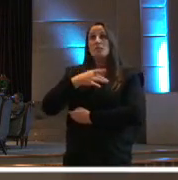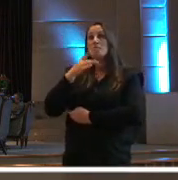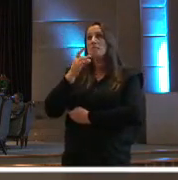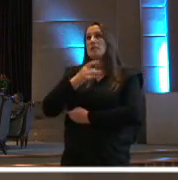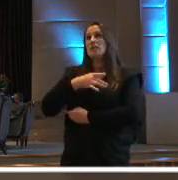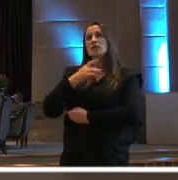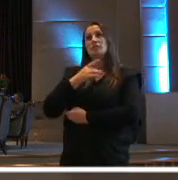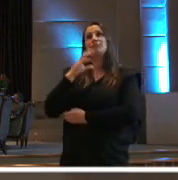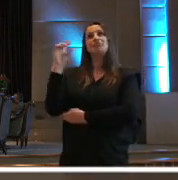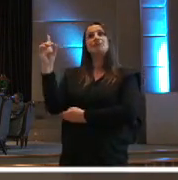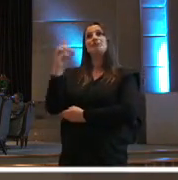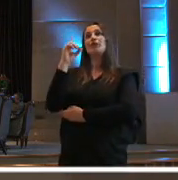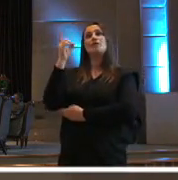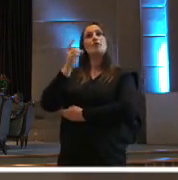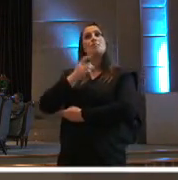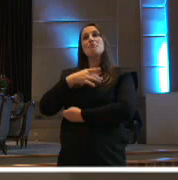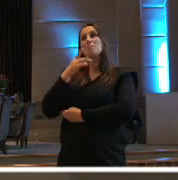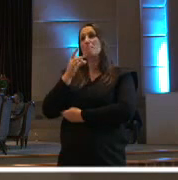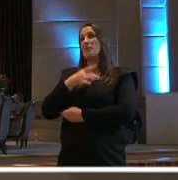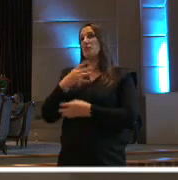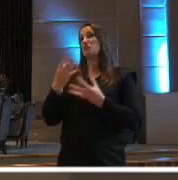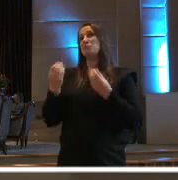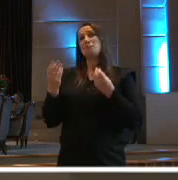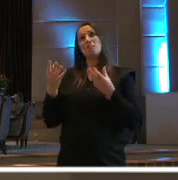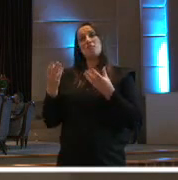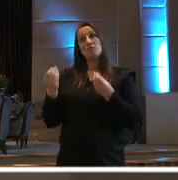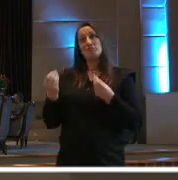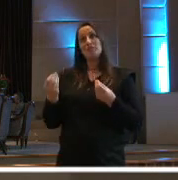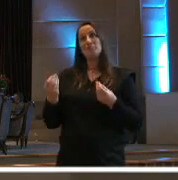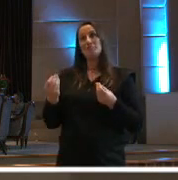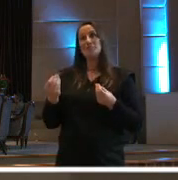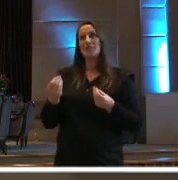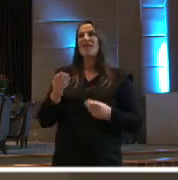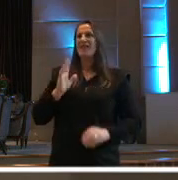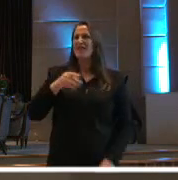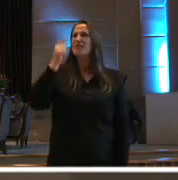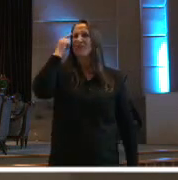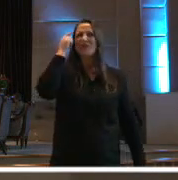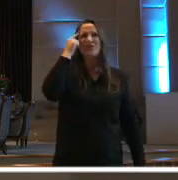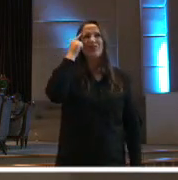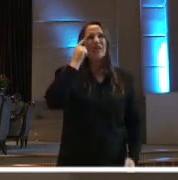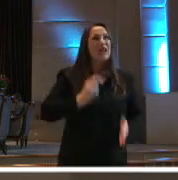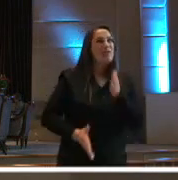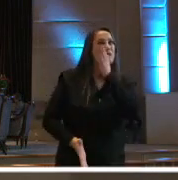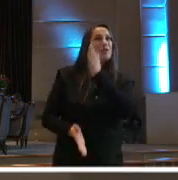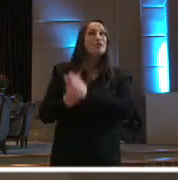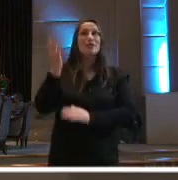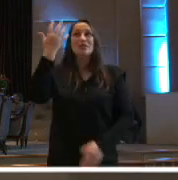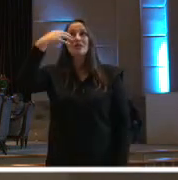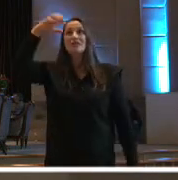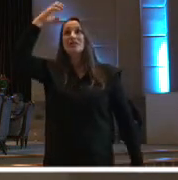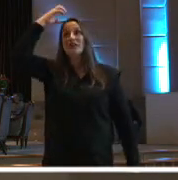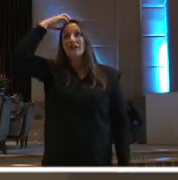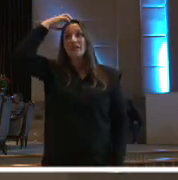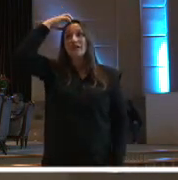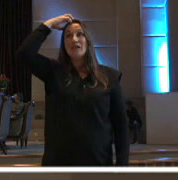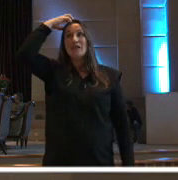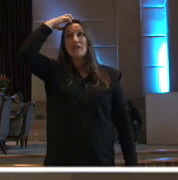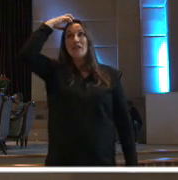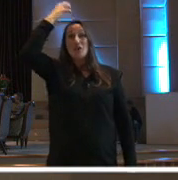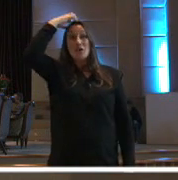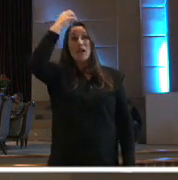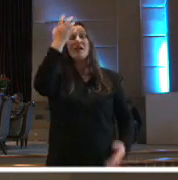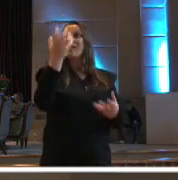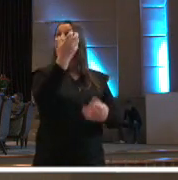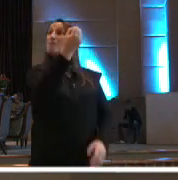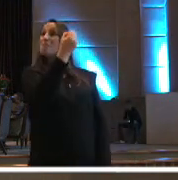E não é para menos, né? Você já pensou? Estou fugindo do rei que quer me matar. E na minha